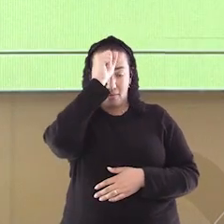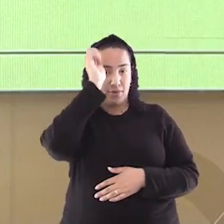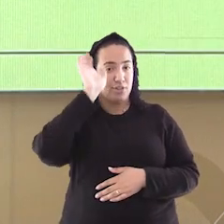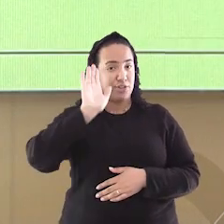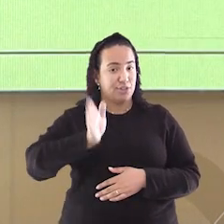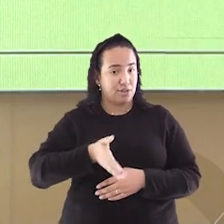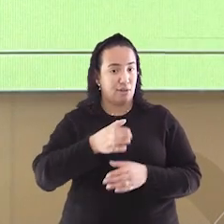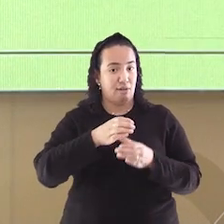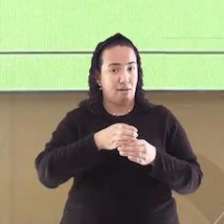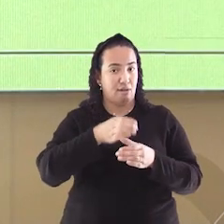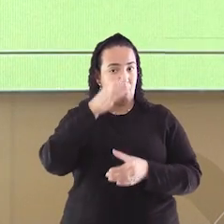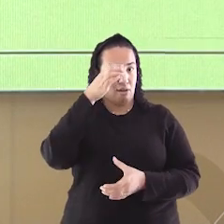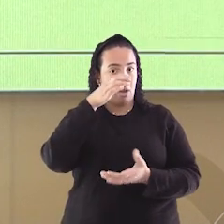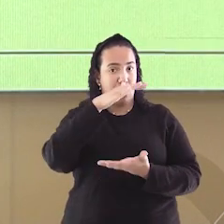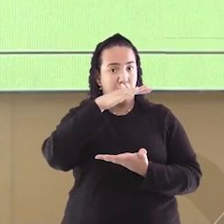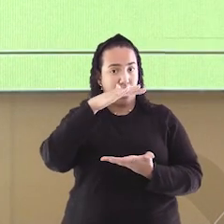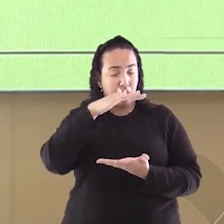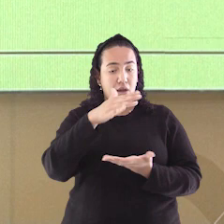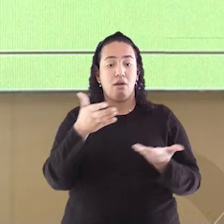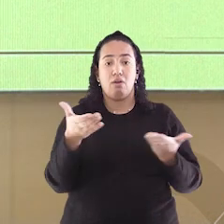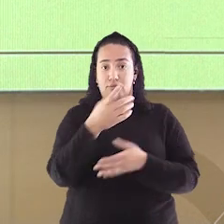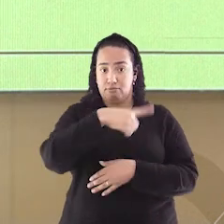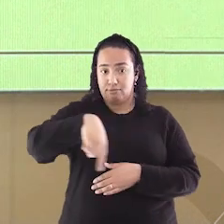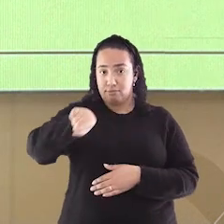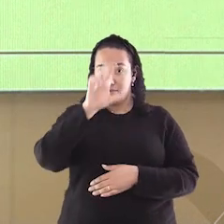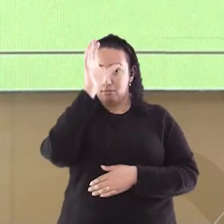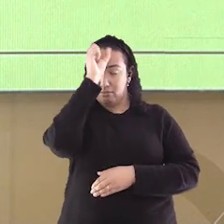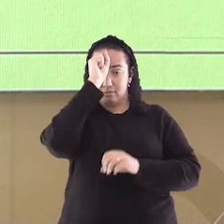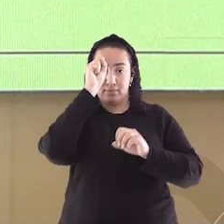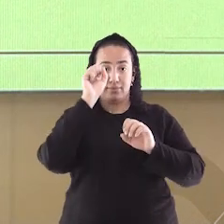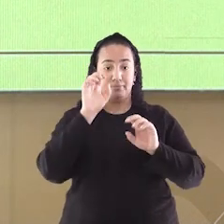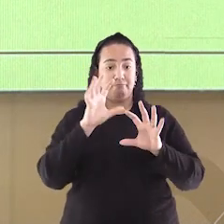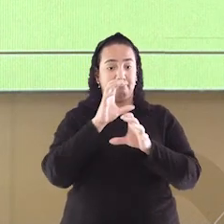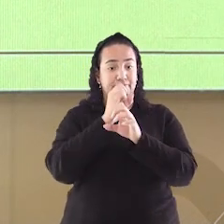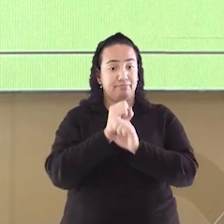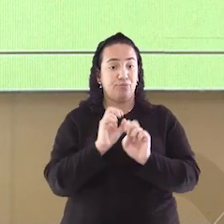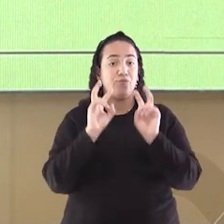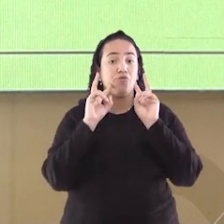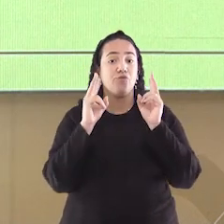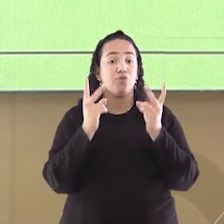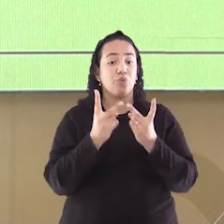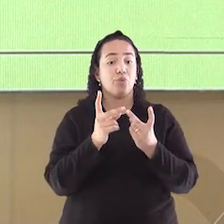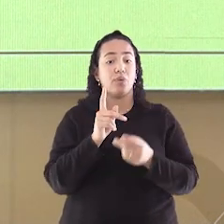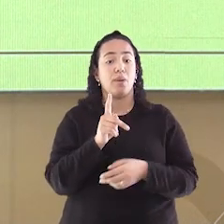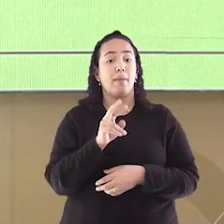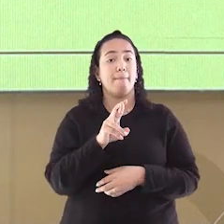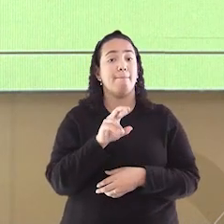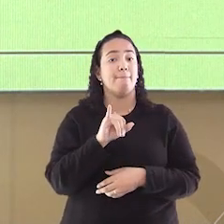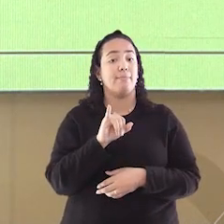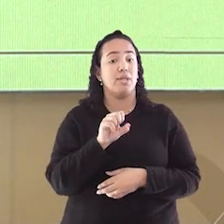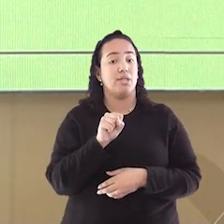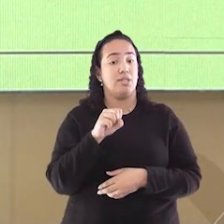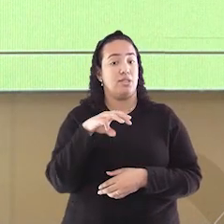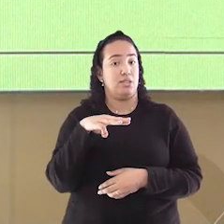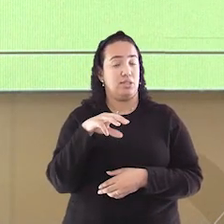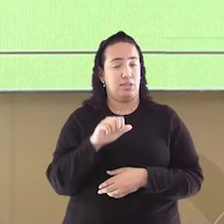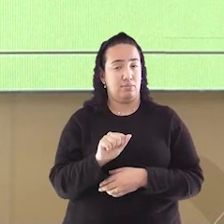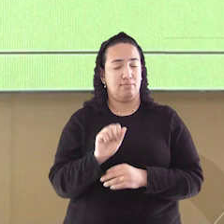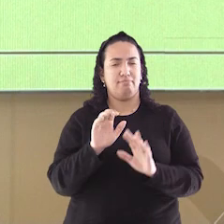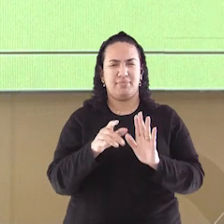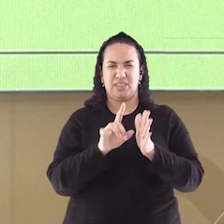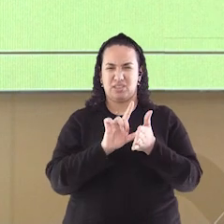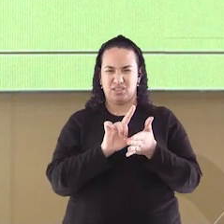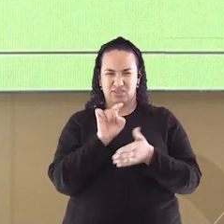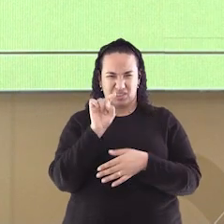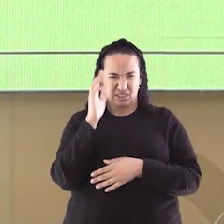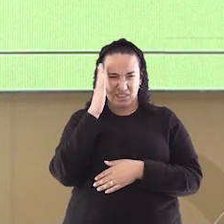calcular volume de cilindro reto, vamos aprender a calcular o volume de um prisma? Mas antes de começar, você sabe o